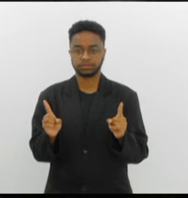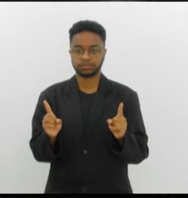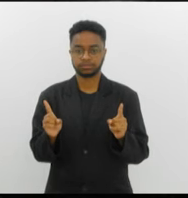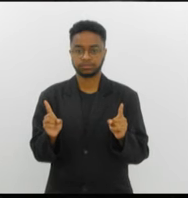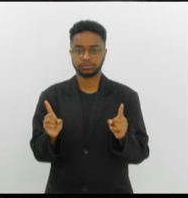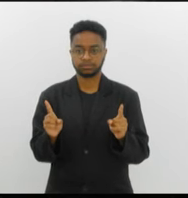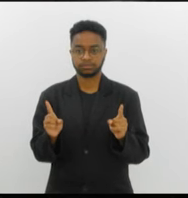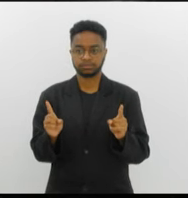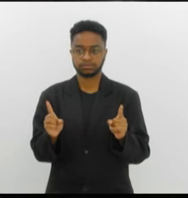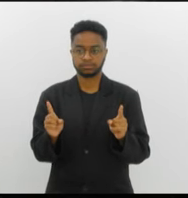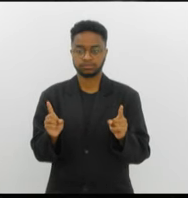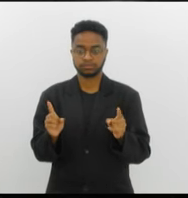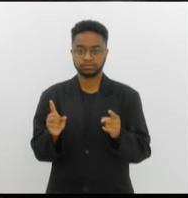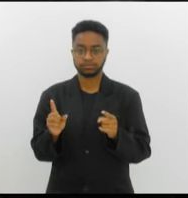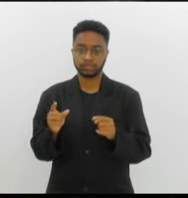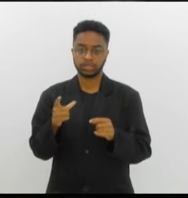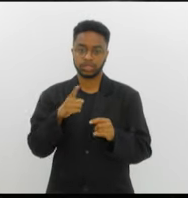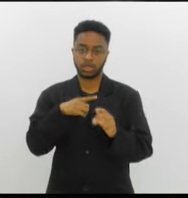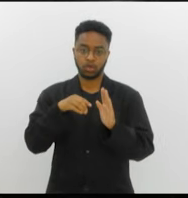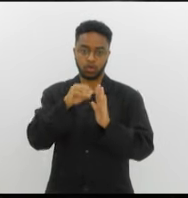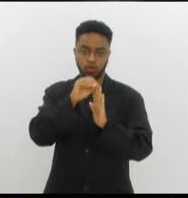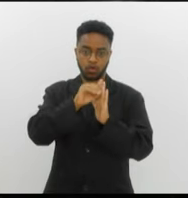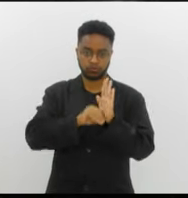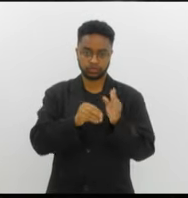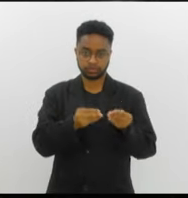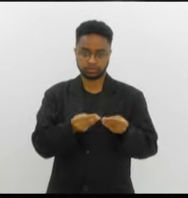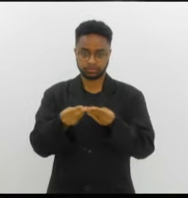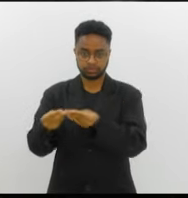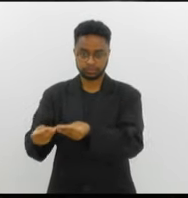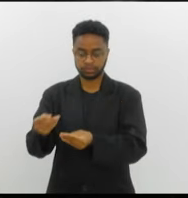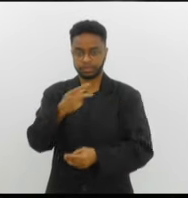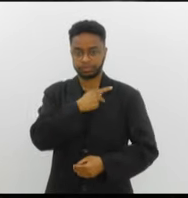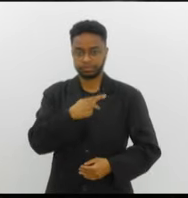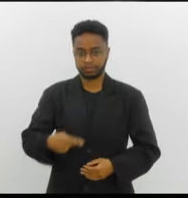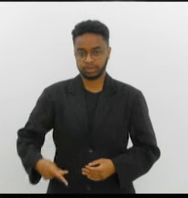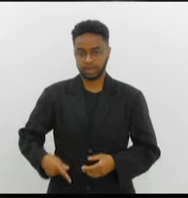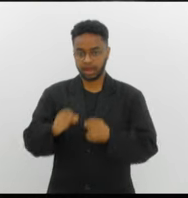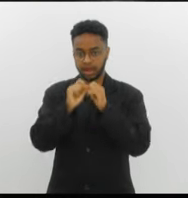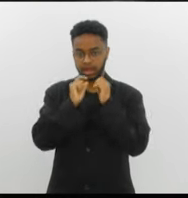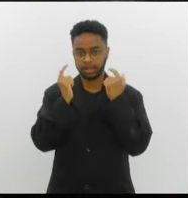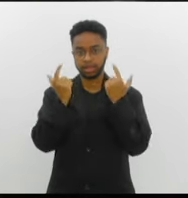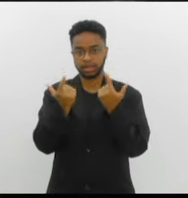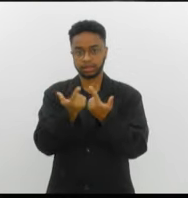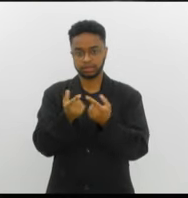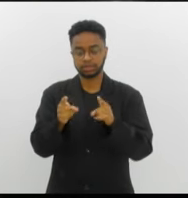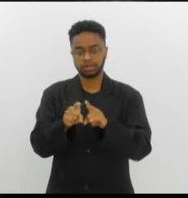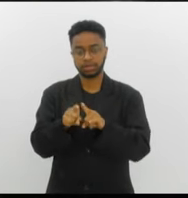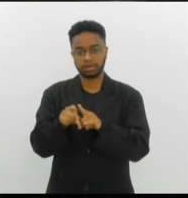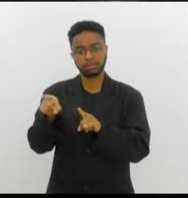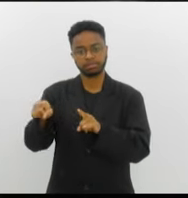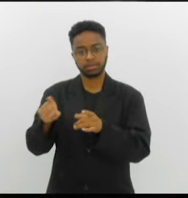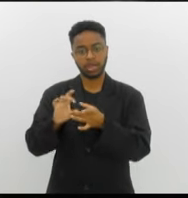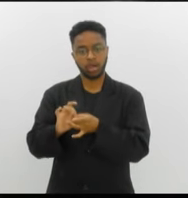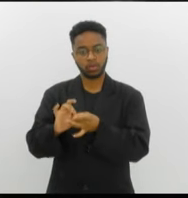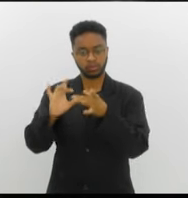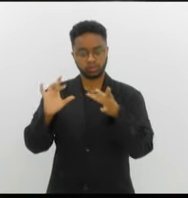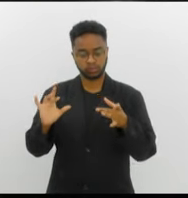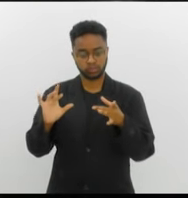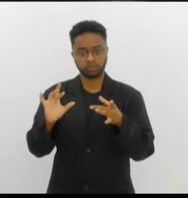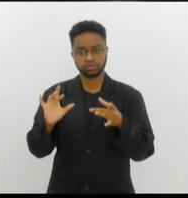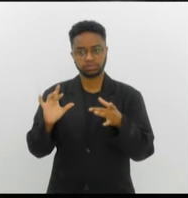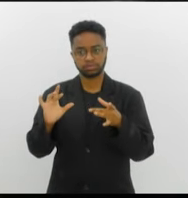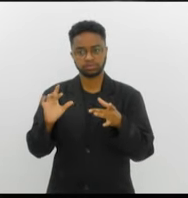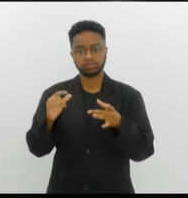com devido tempo, foi oficiado ao presidente da casa, devidamente autorizado que